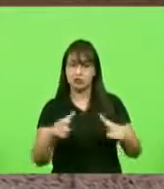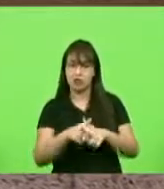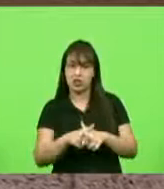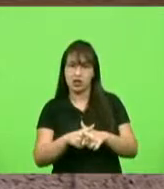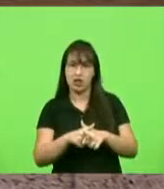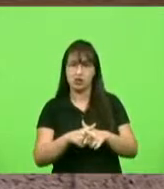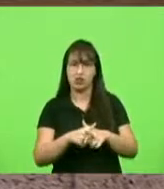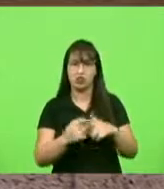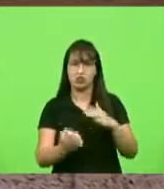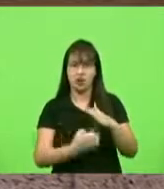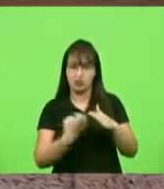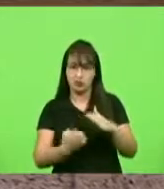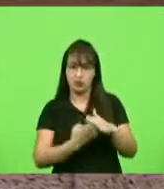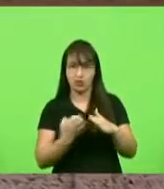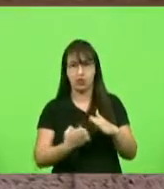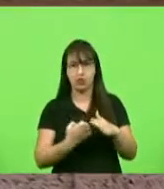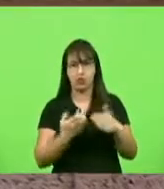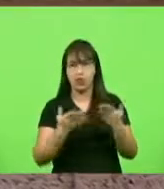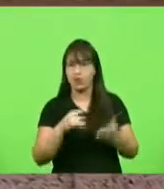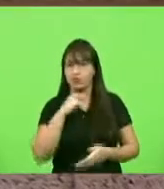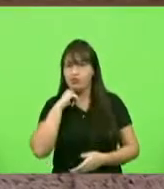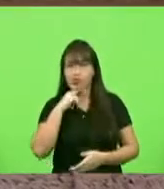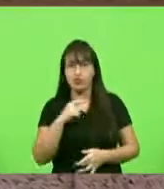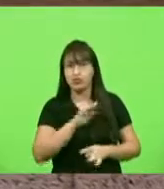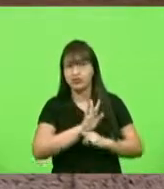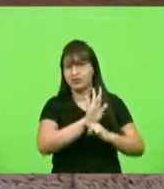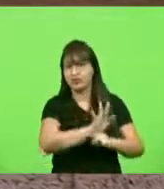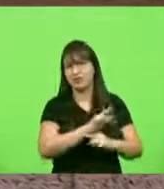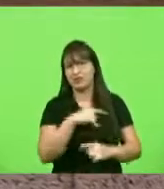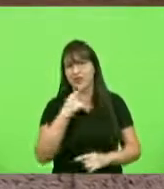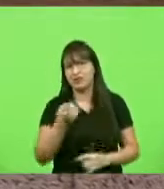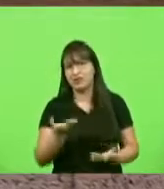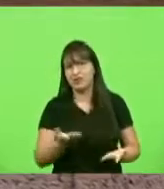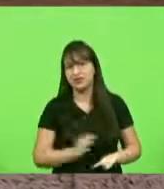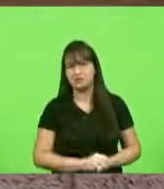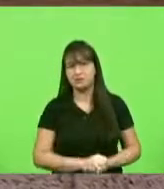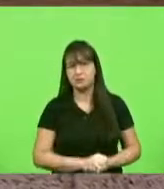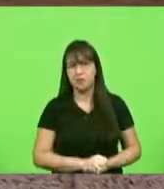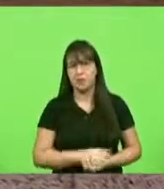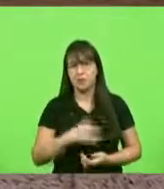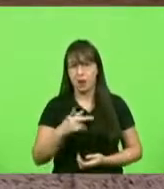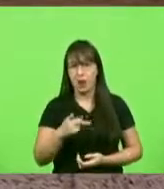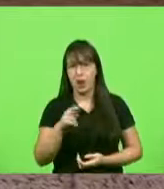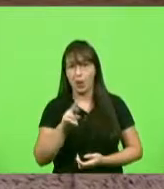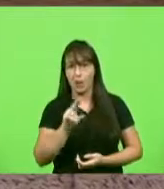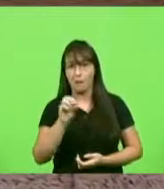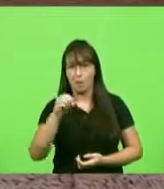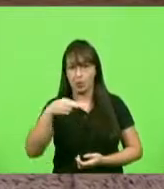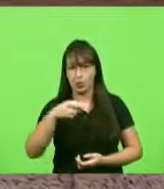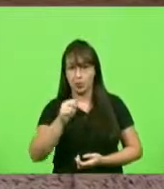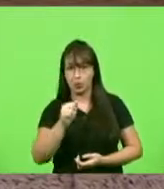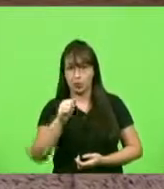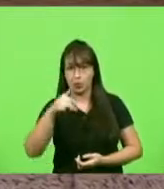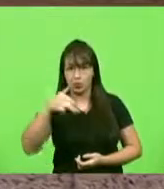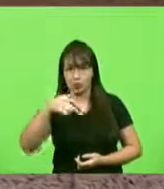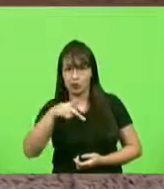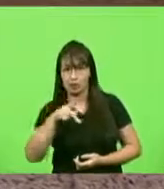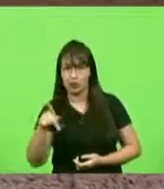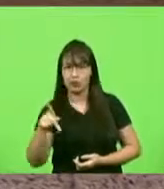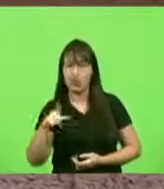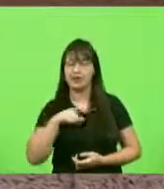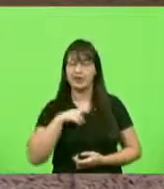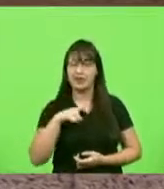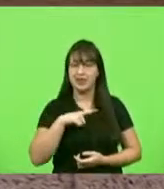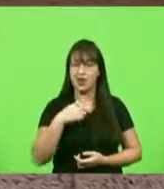micro e pequeno empreendedor, não dá conta. O PRONAMP teve 40